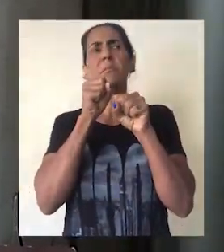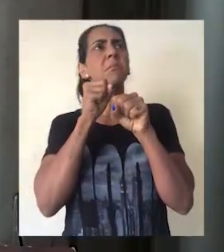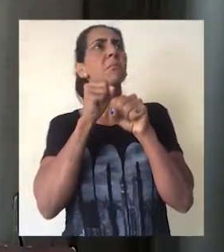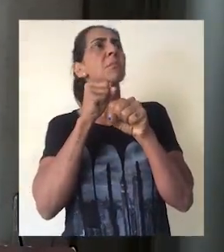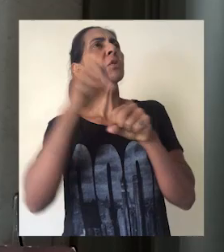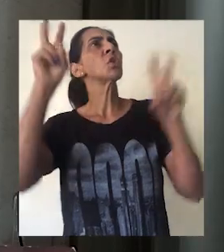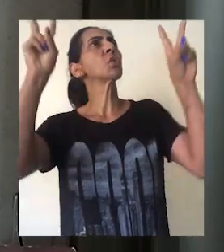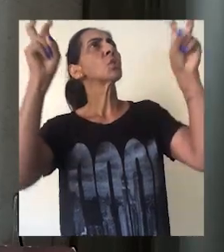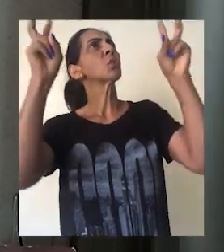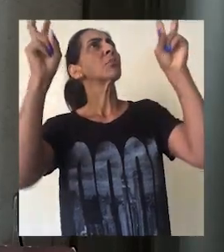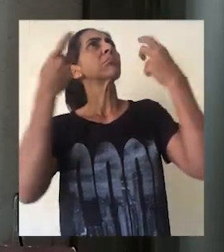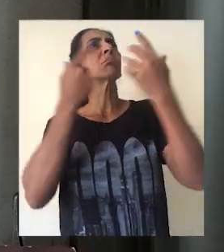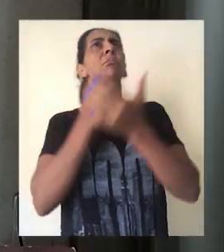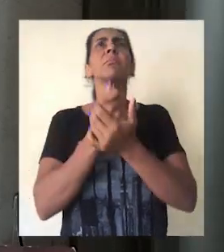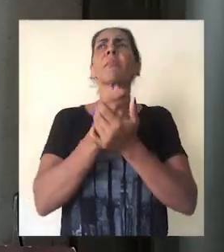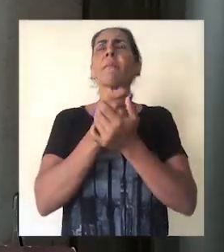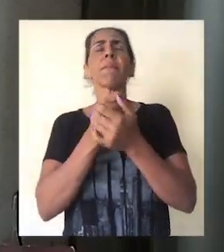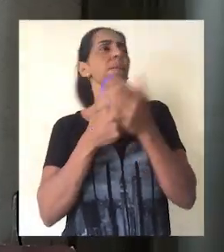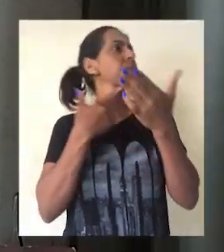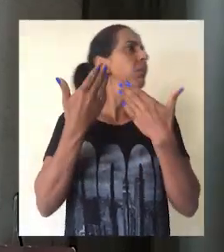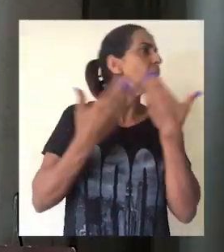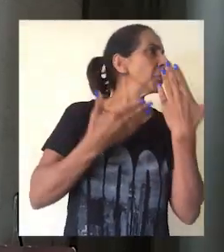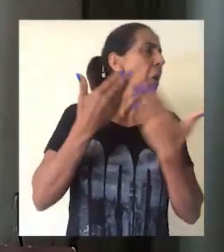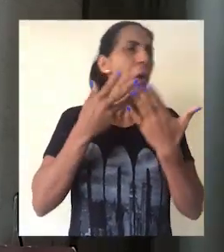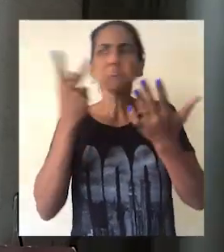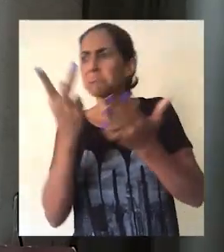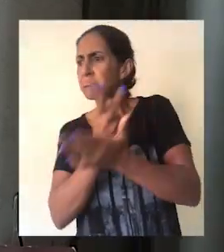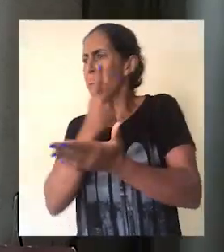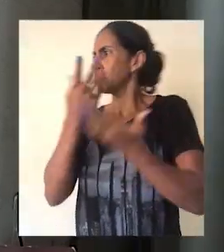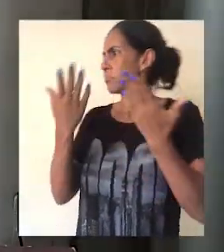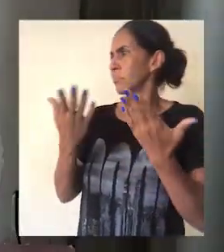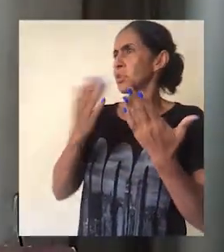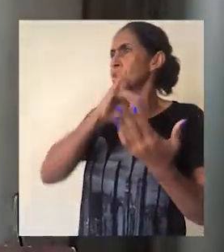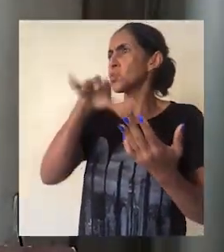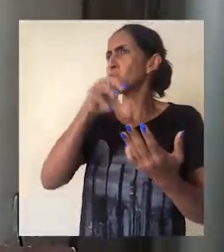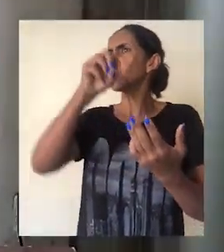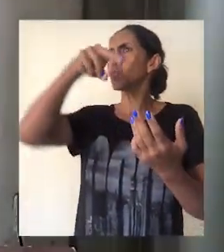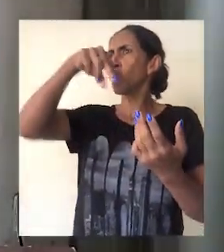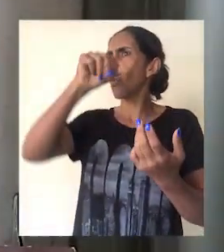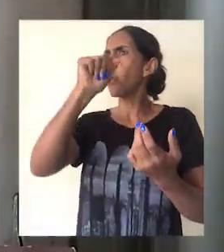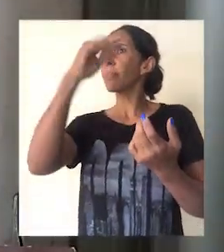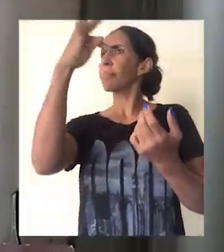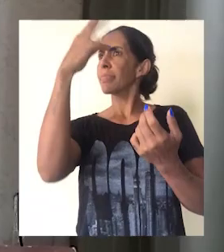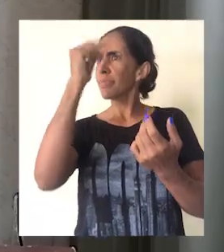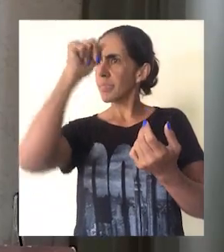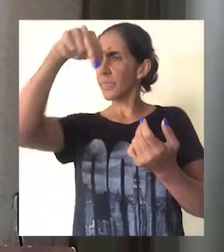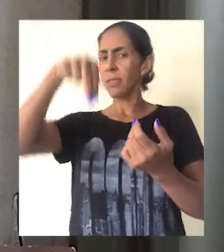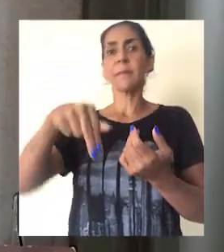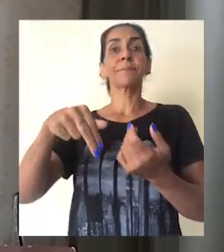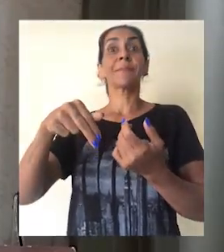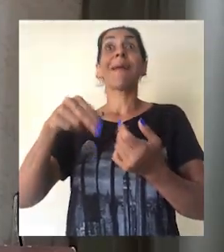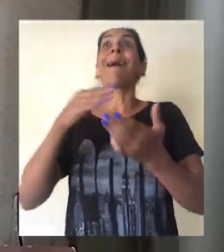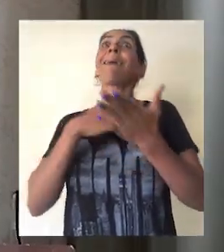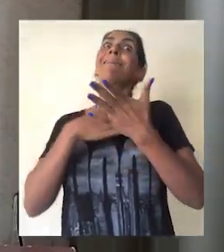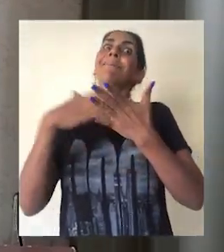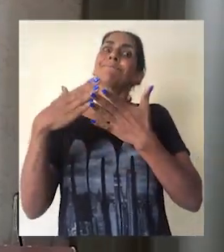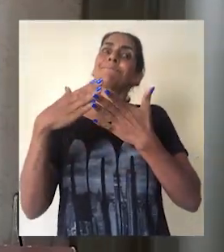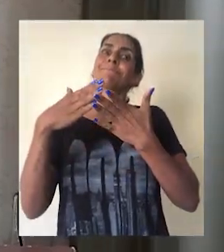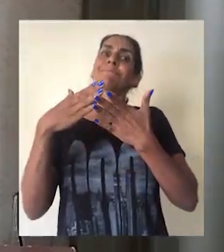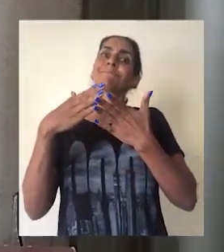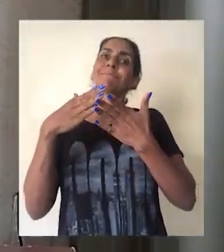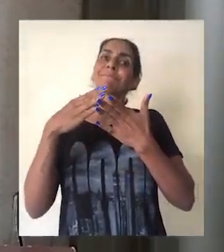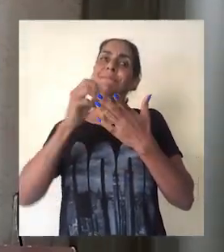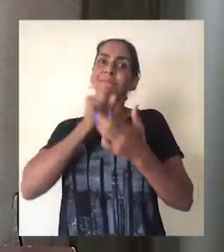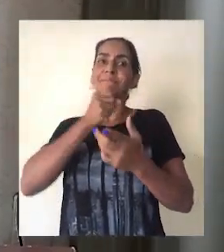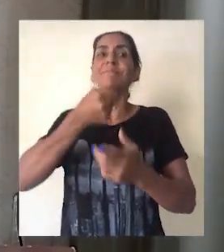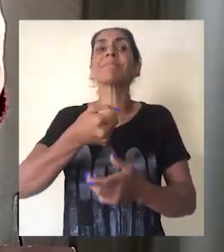começa a investigar junto com pessoas próximas a ela o que aconteceu com Jonathan. A partir daí, a narrativa passa a ser de Mina